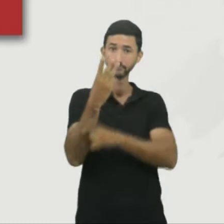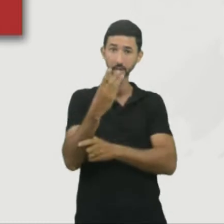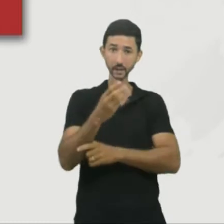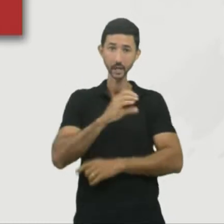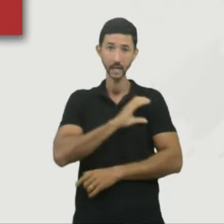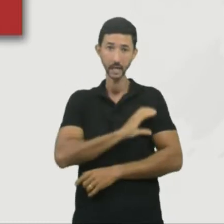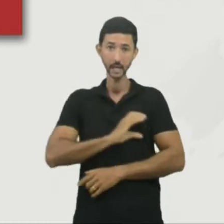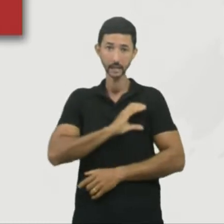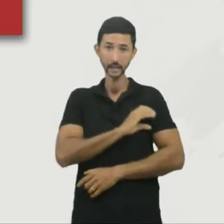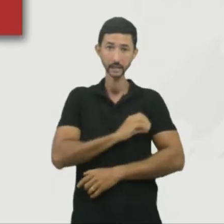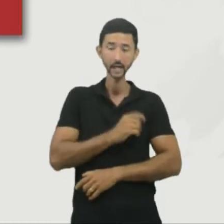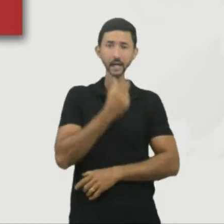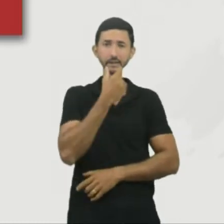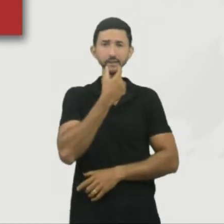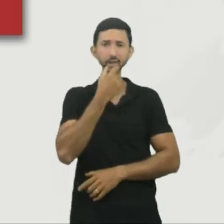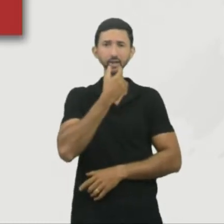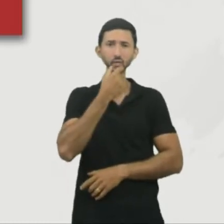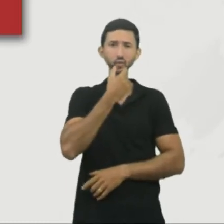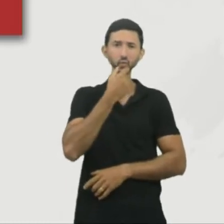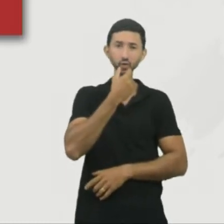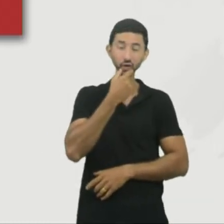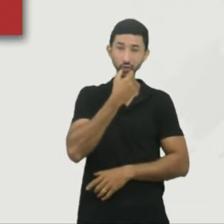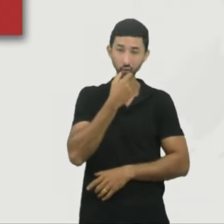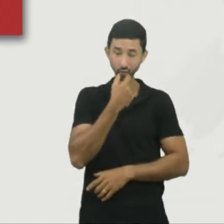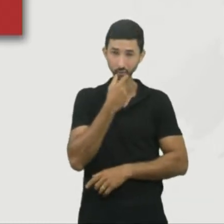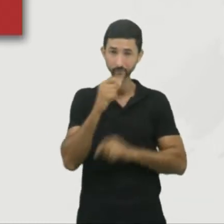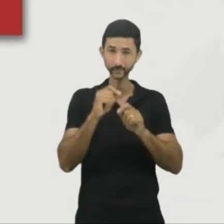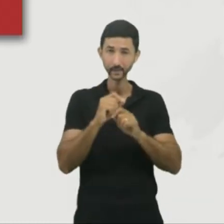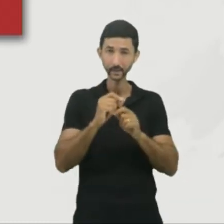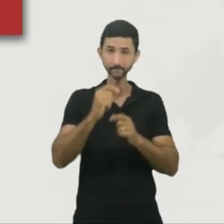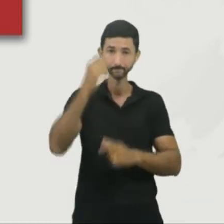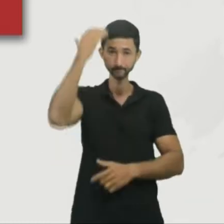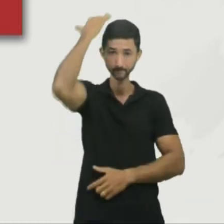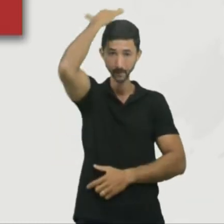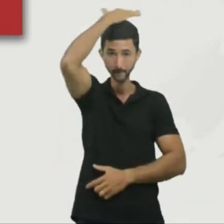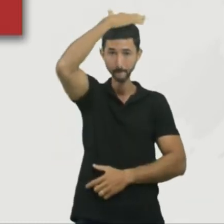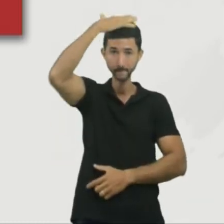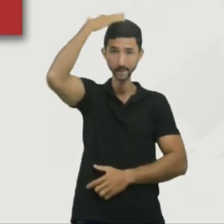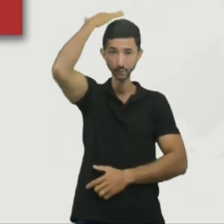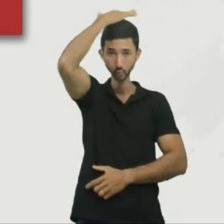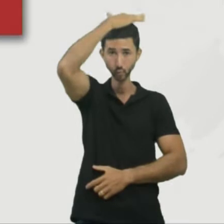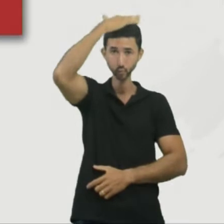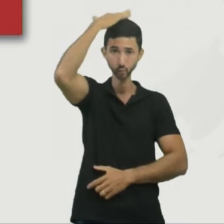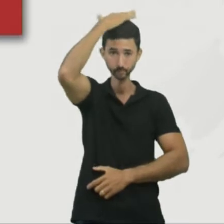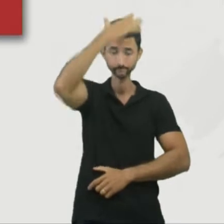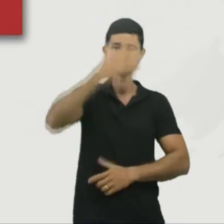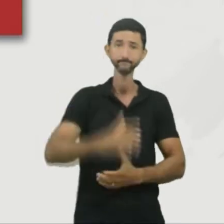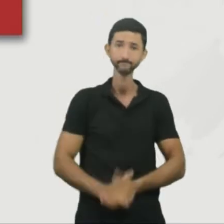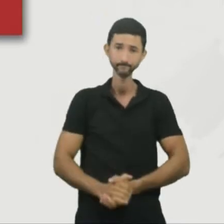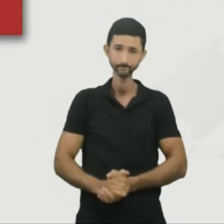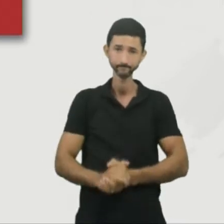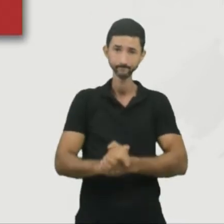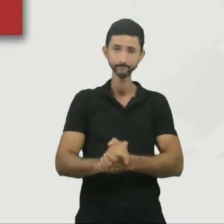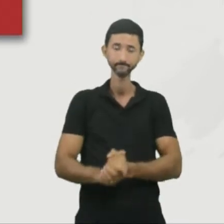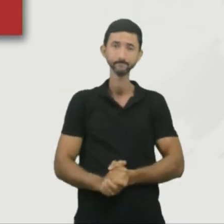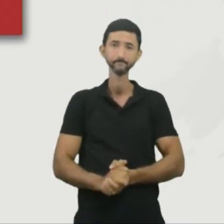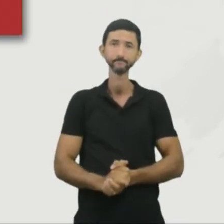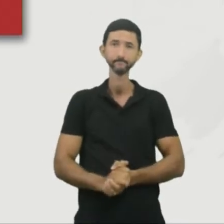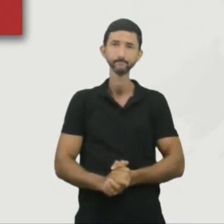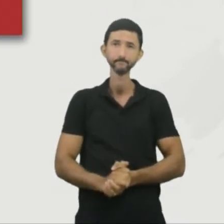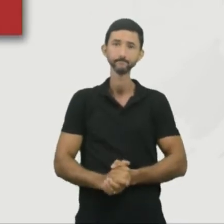Canadá, Estados Unidos da América, e a terceira bandeira é a bandeira do